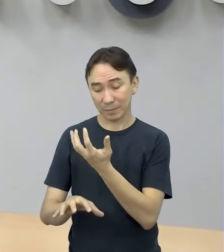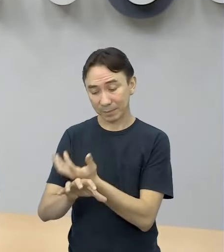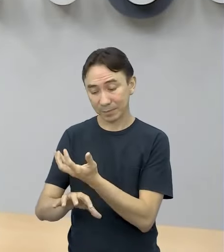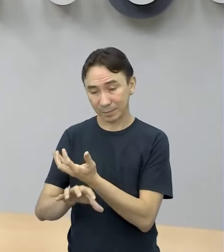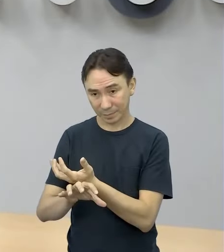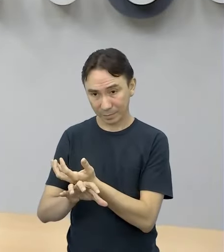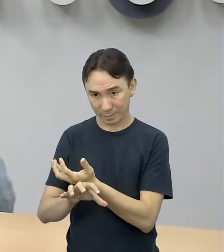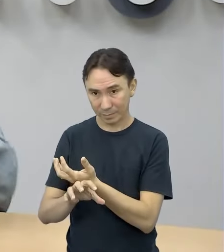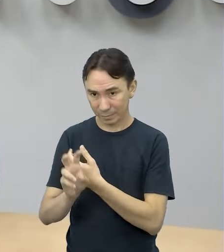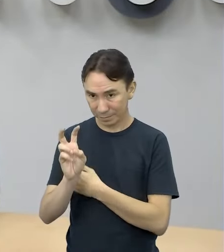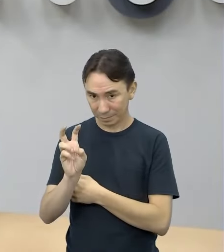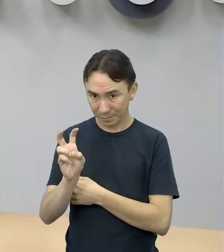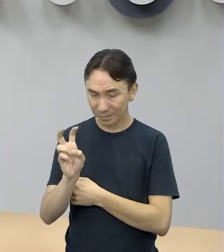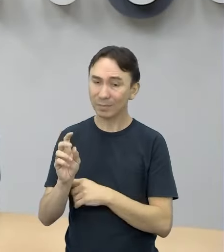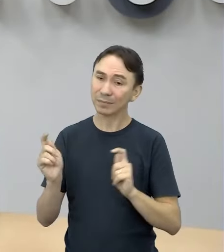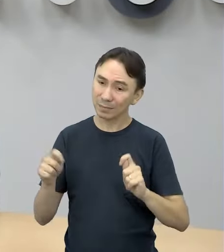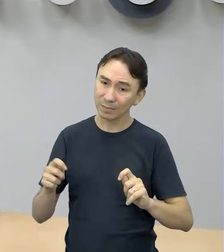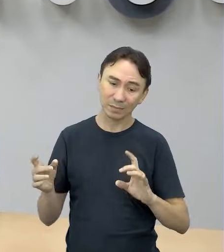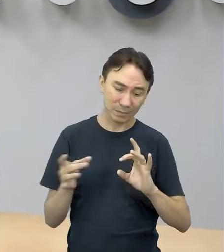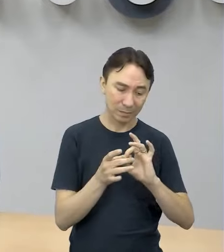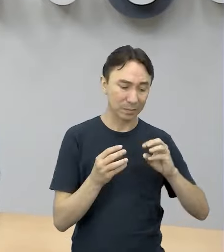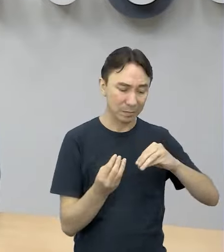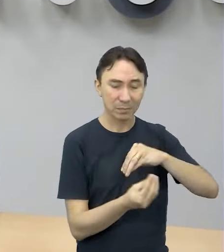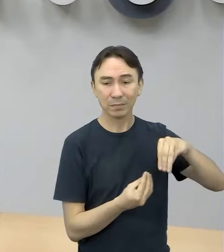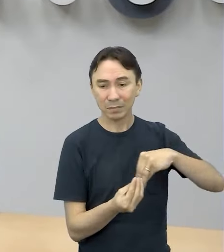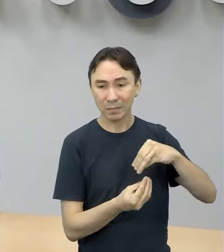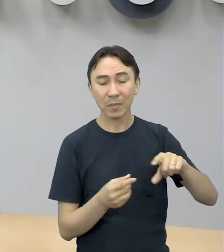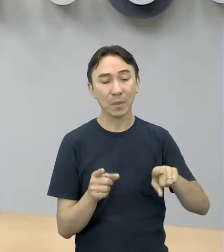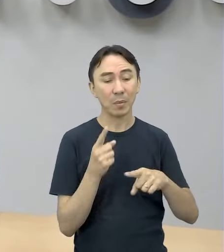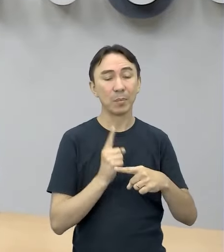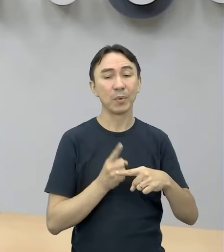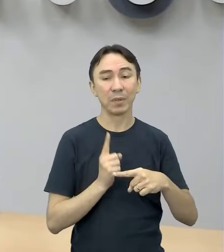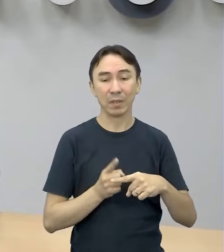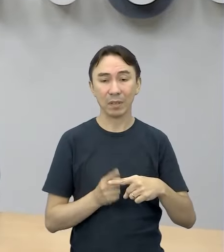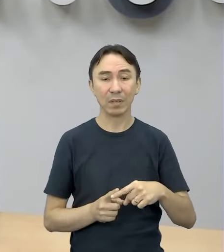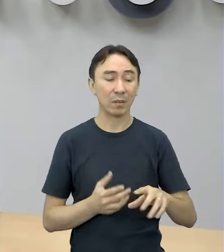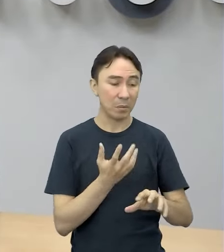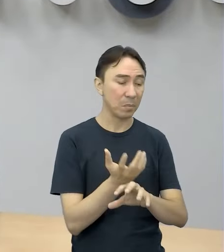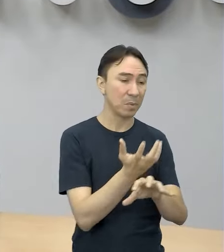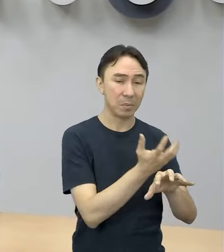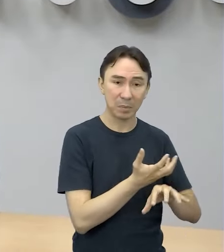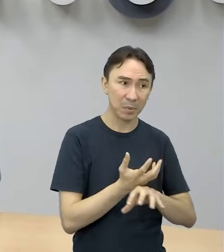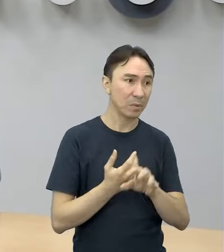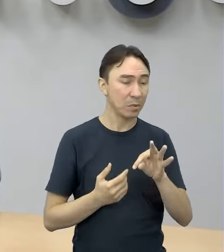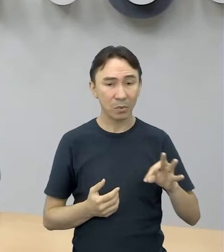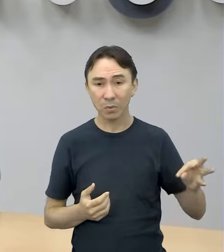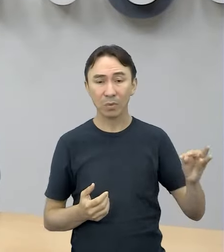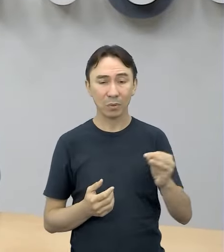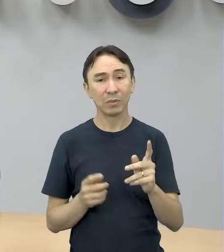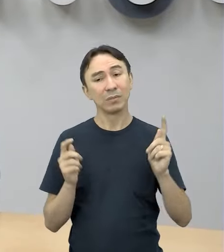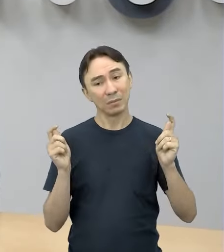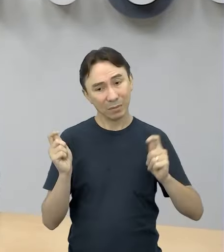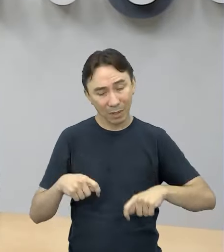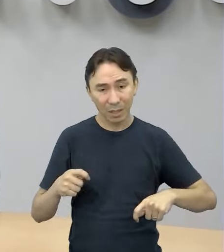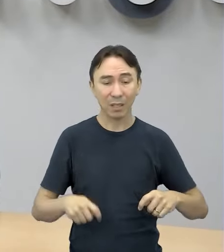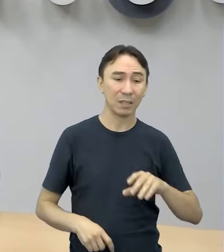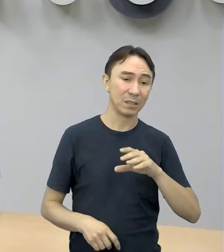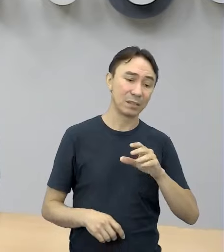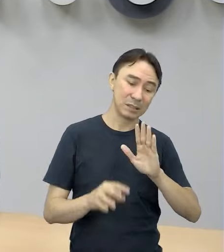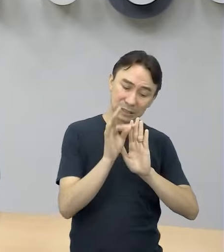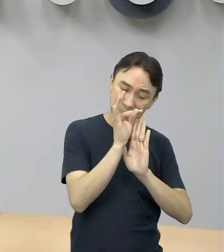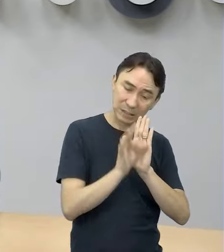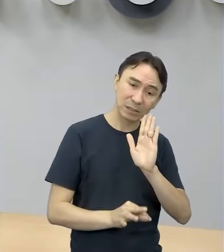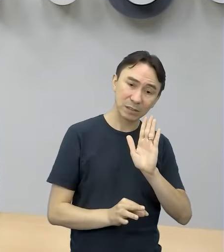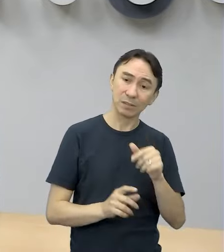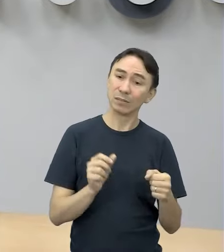5, porque nos demais componentes há propostas de produção textual. Então, ele tem um caráter aí